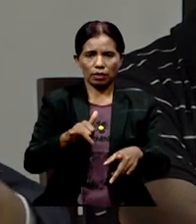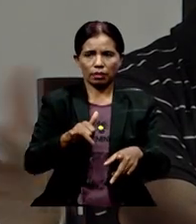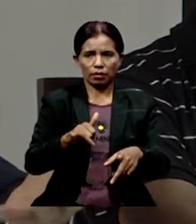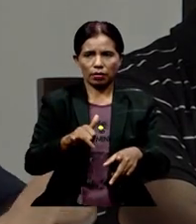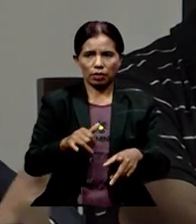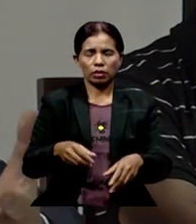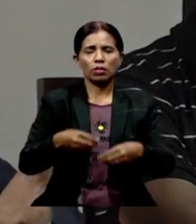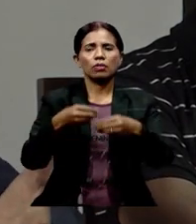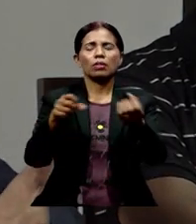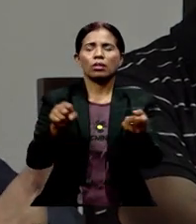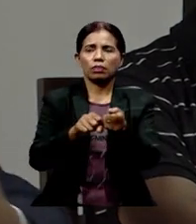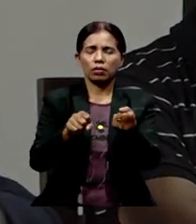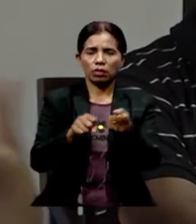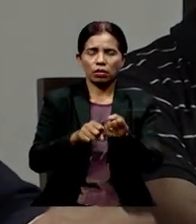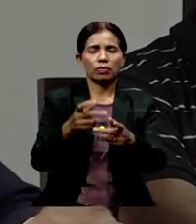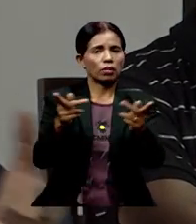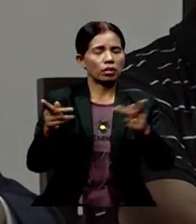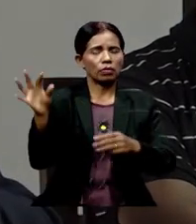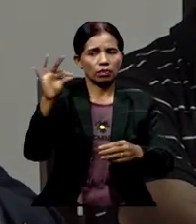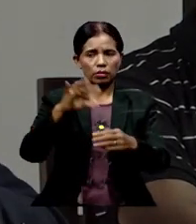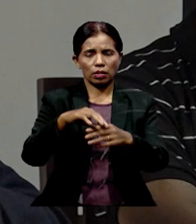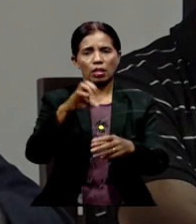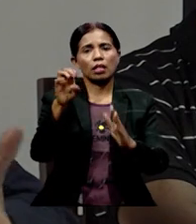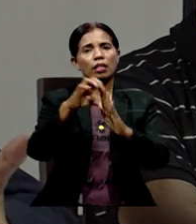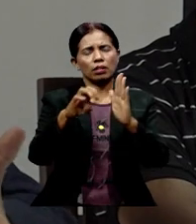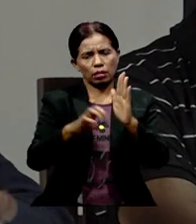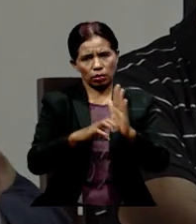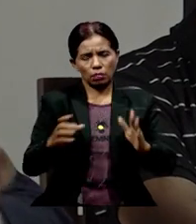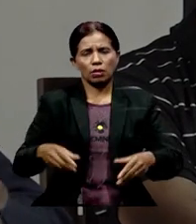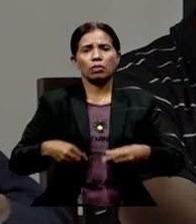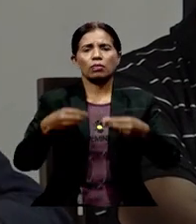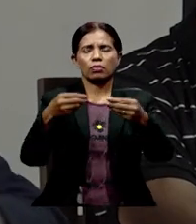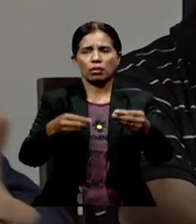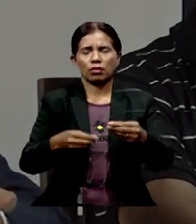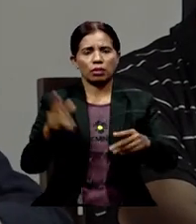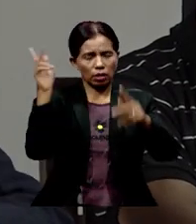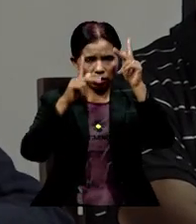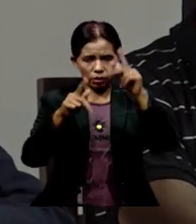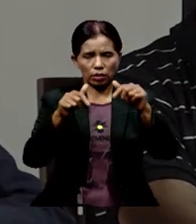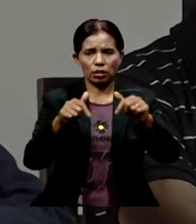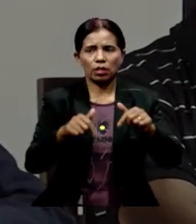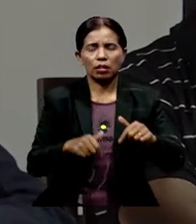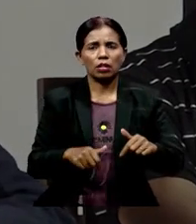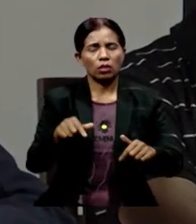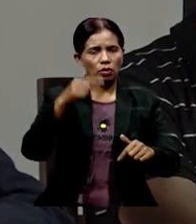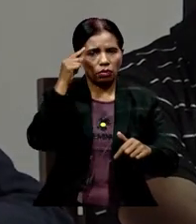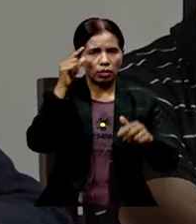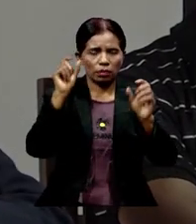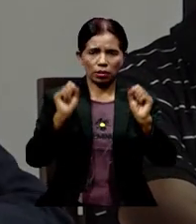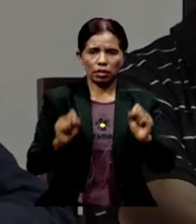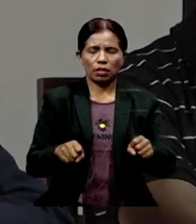apa apoyo ya sentro votasau nih, estado. Entah ya kasus itu nih, governo mak